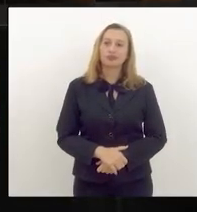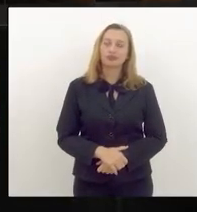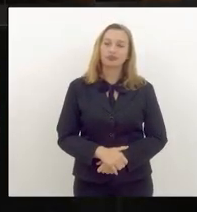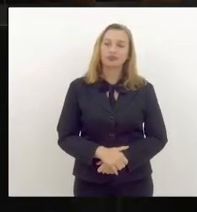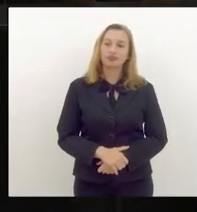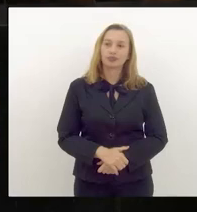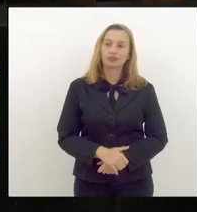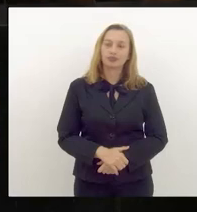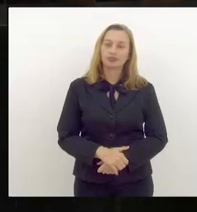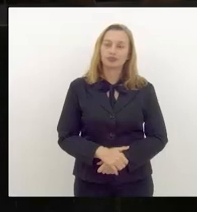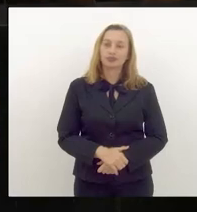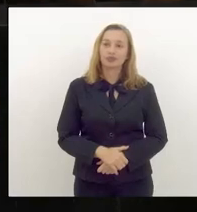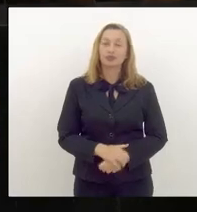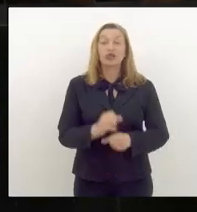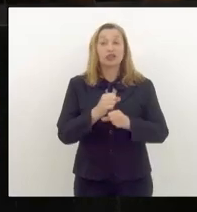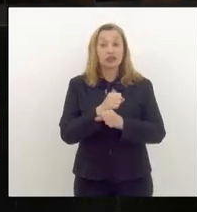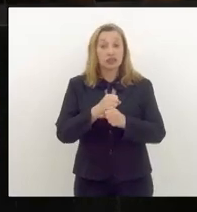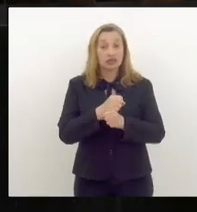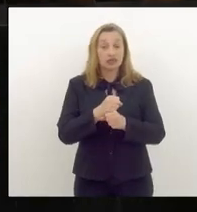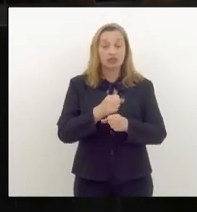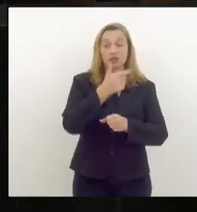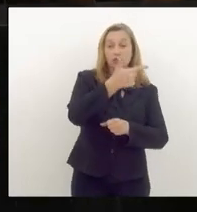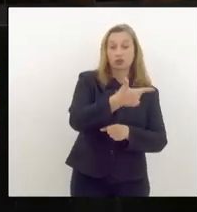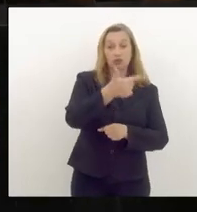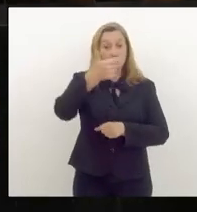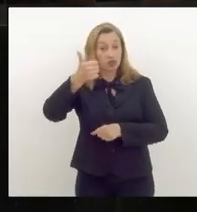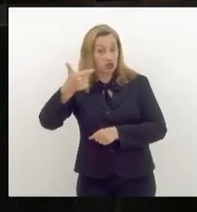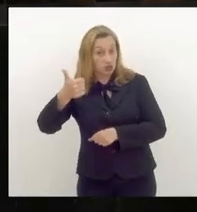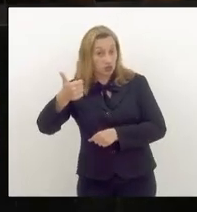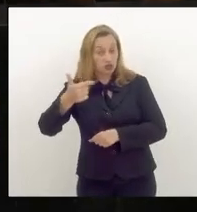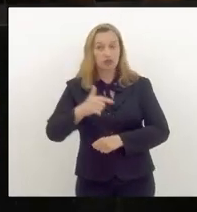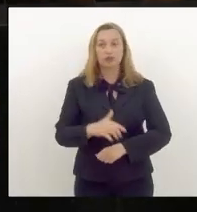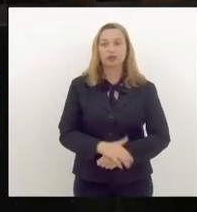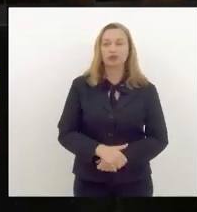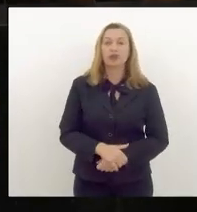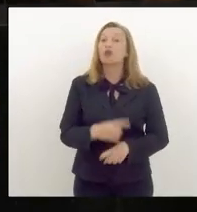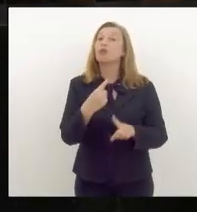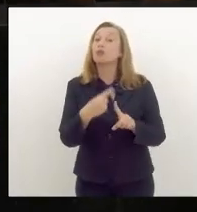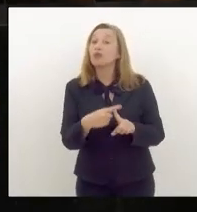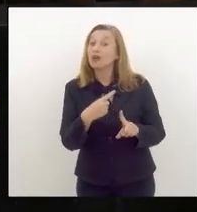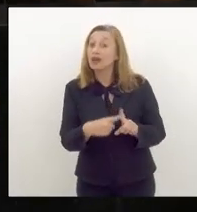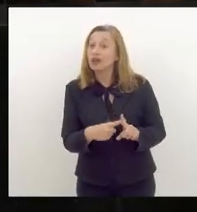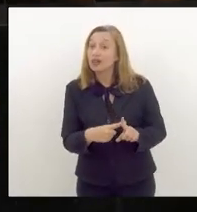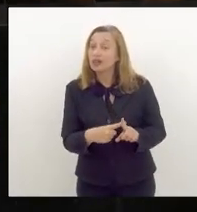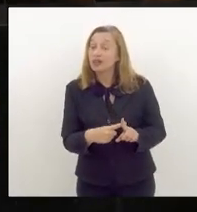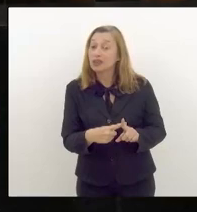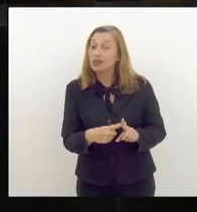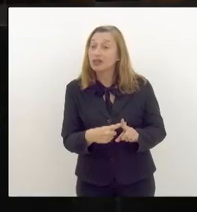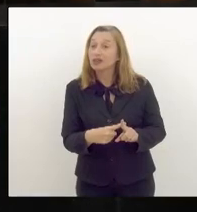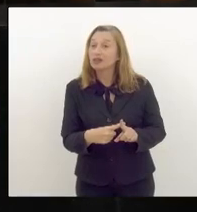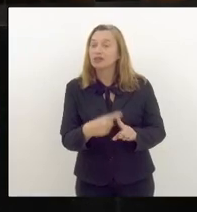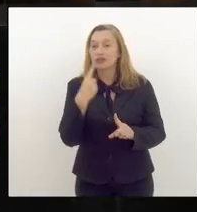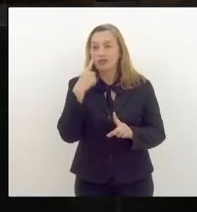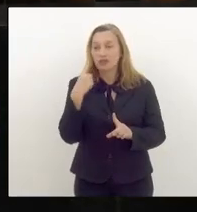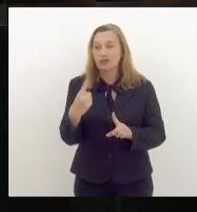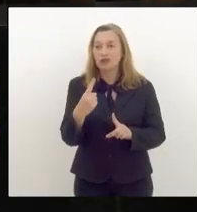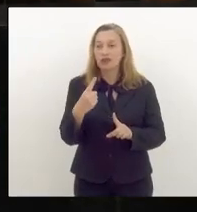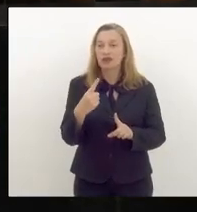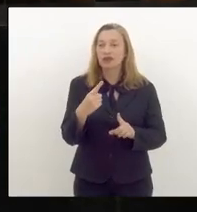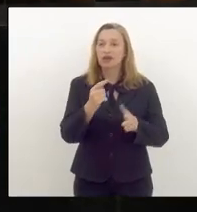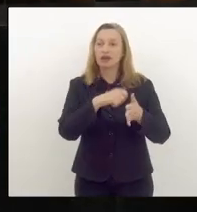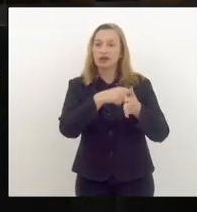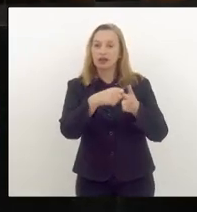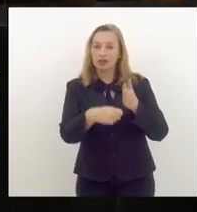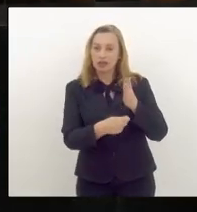simbólico neste ano de 2022 Porque como prever o calendário